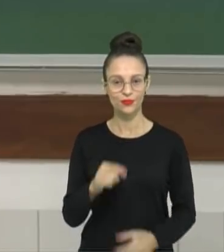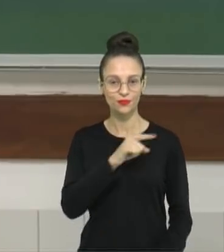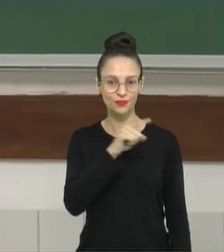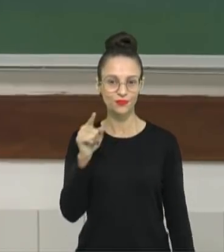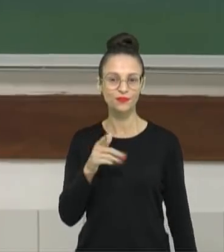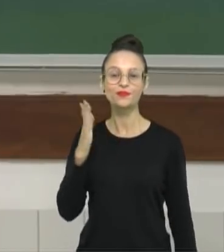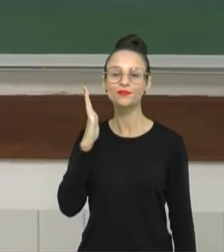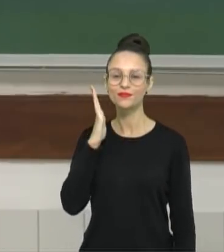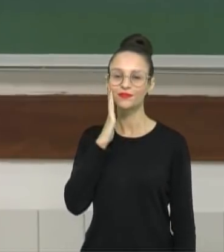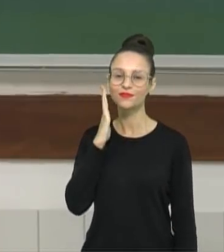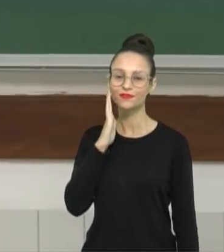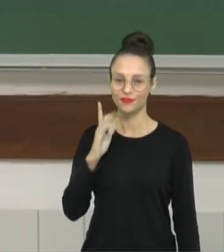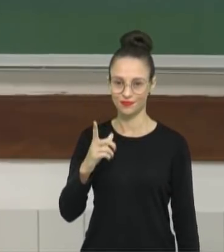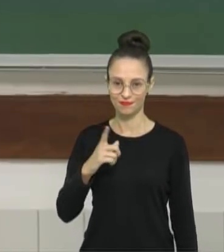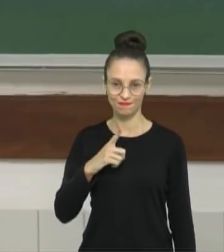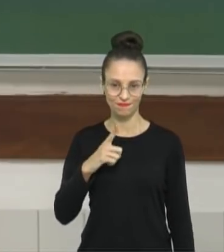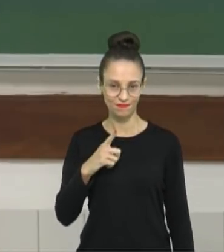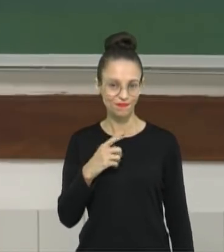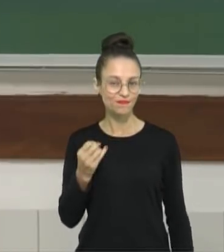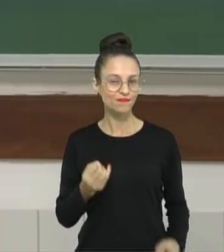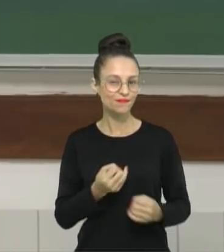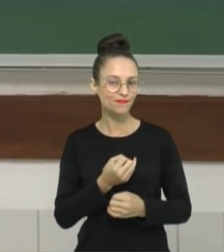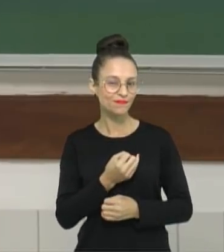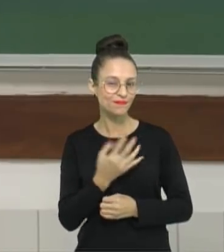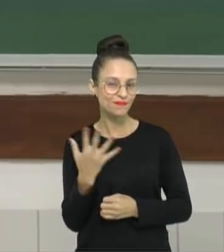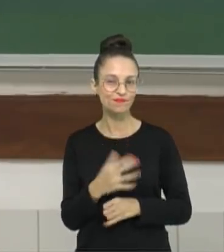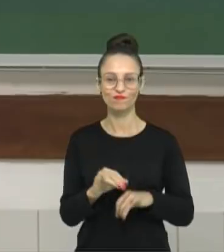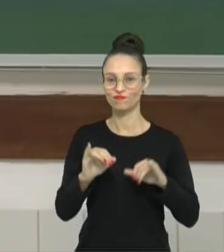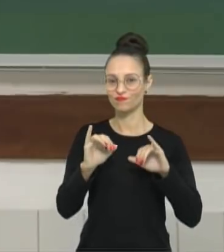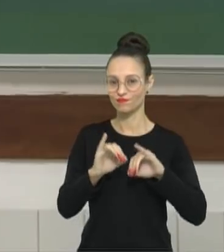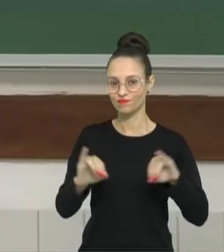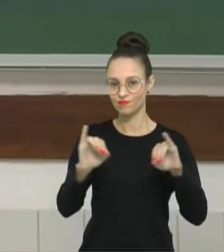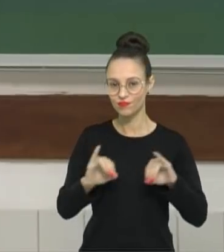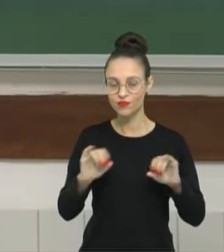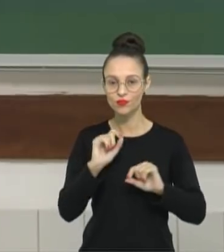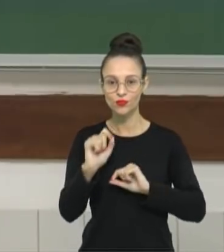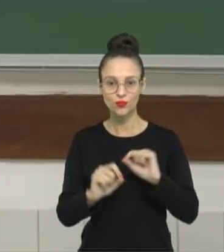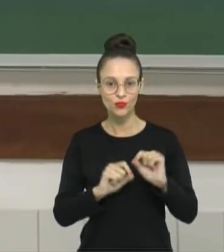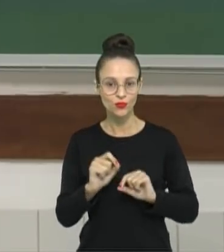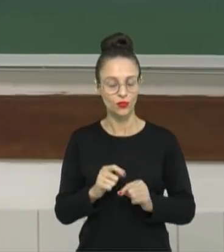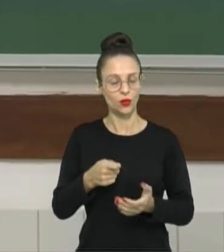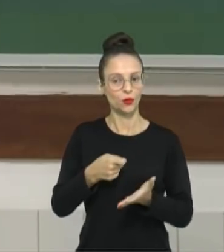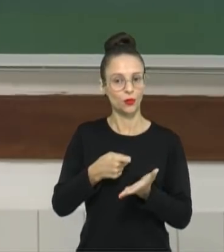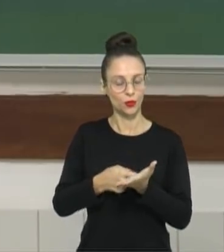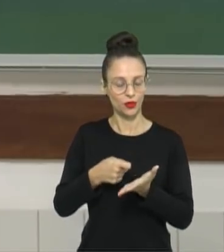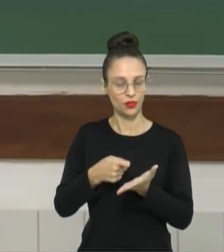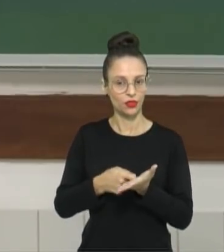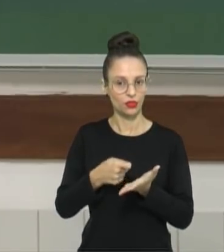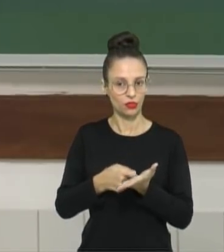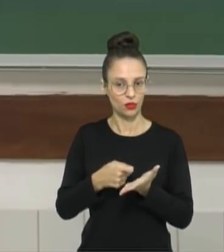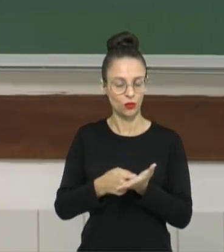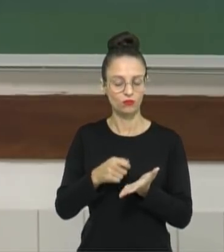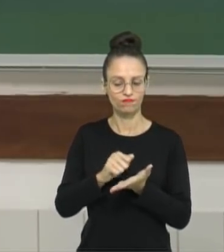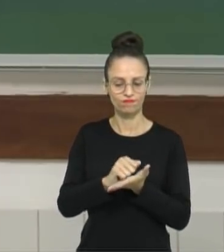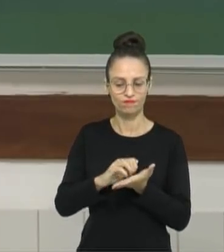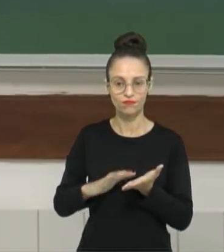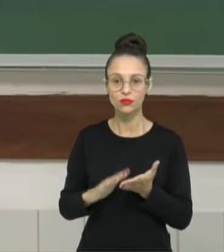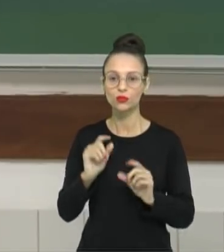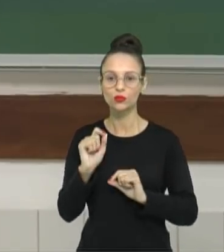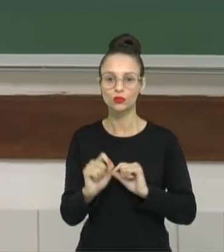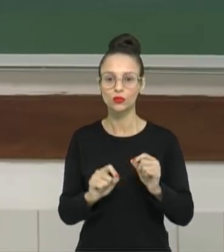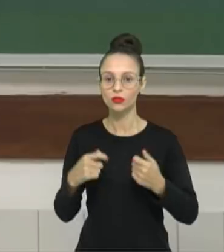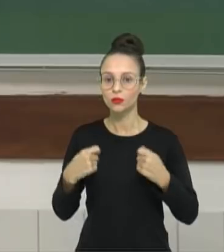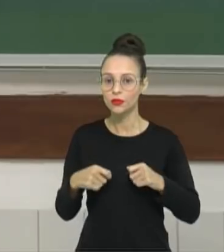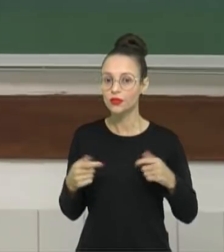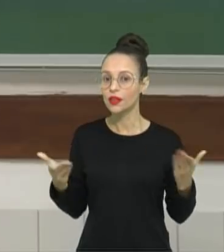sabe, nós temos algumas tarefinhas para fazermos e que nós chamamos de tarefas obrigatórias. O que que precisamos fazer